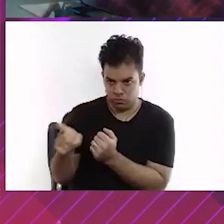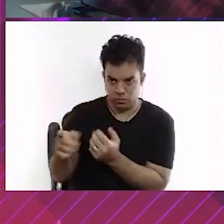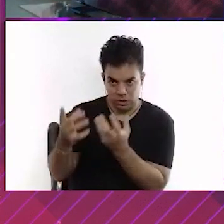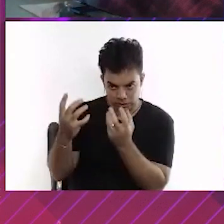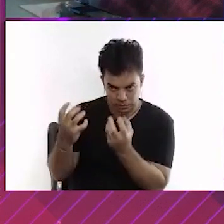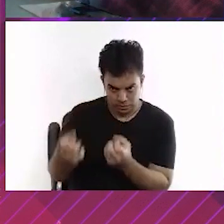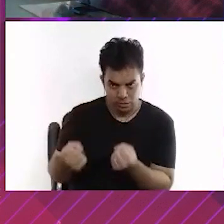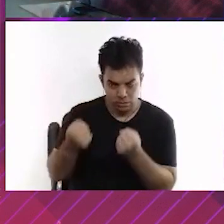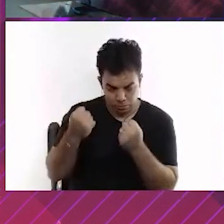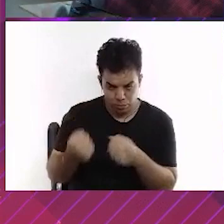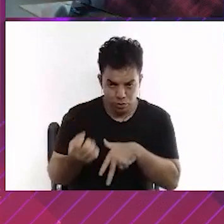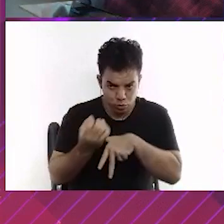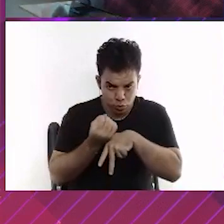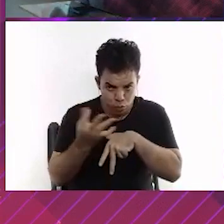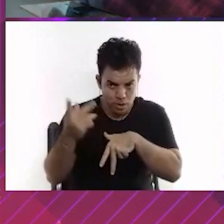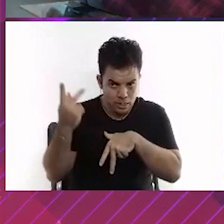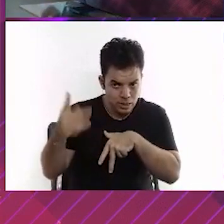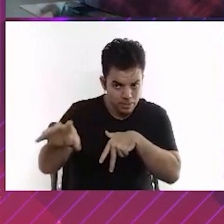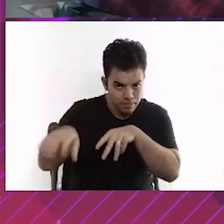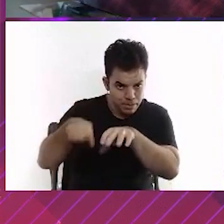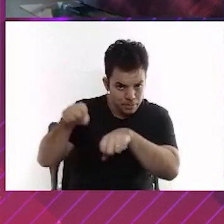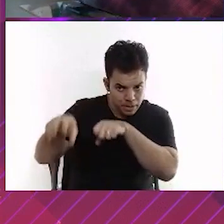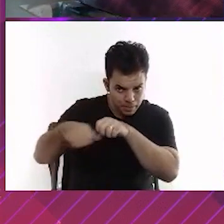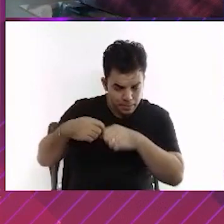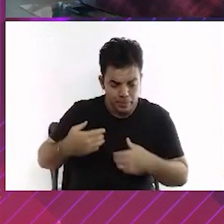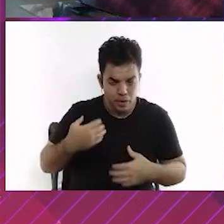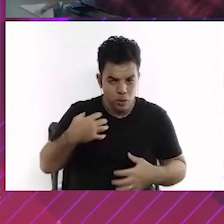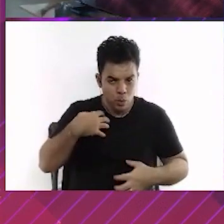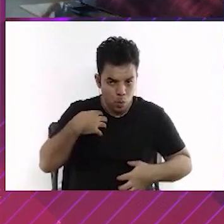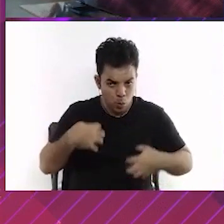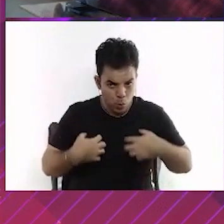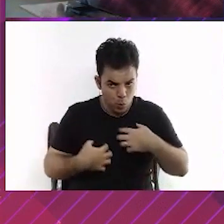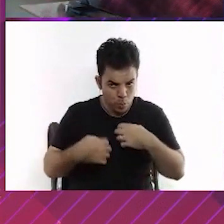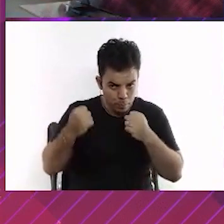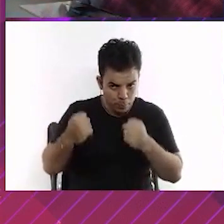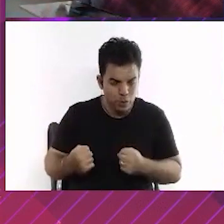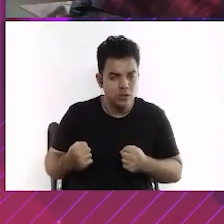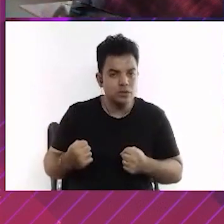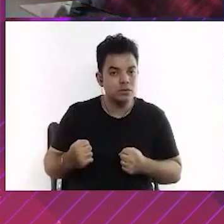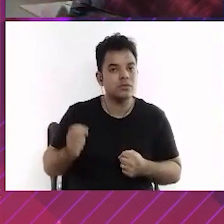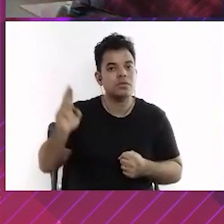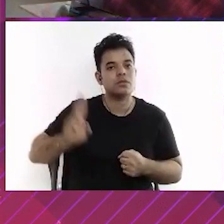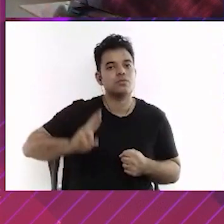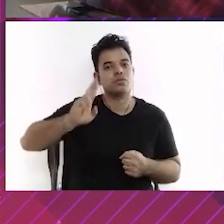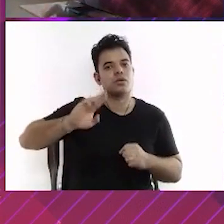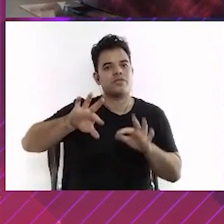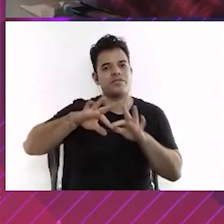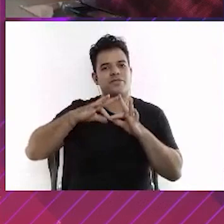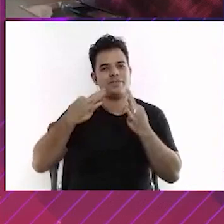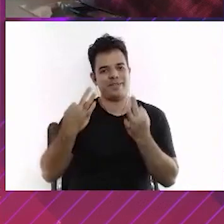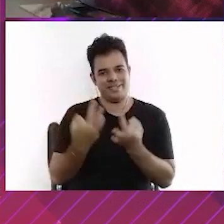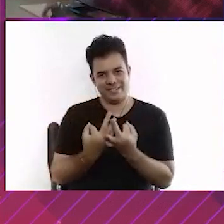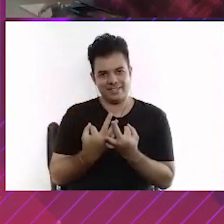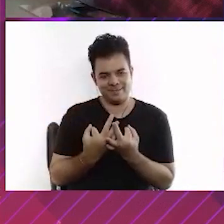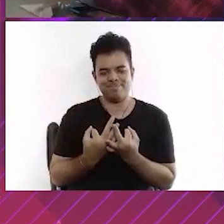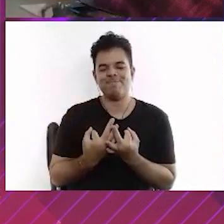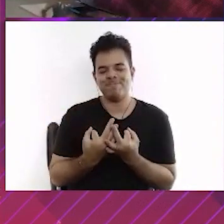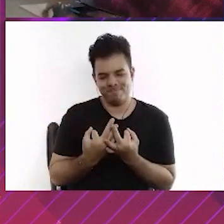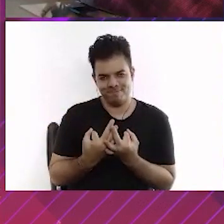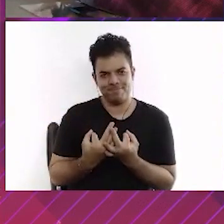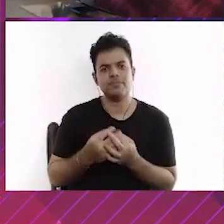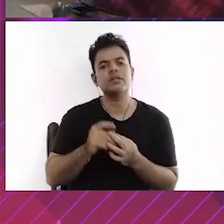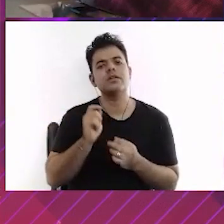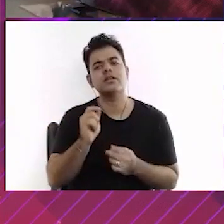ou não a doação. Então, quem autoriza a doação de órgãos são os familiares. Por mais que você queira doar, quem vai autorizar ou